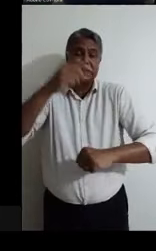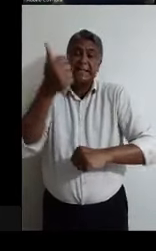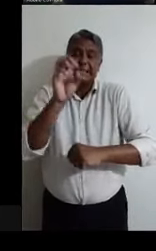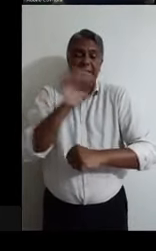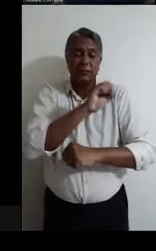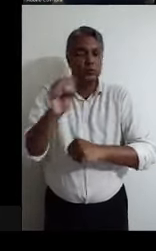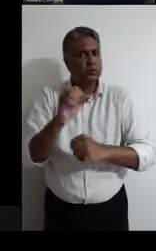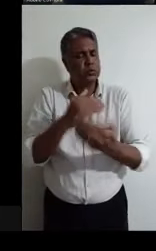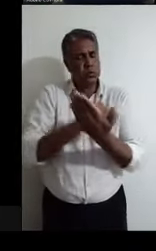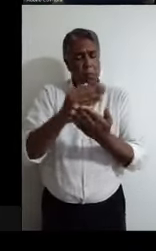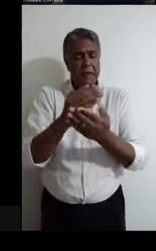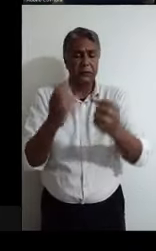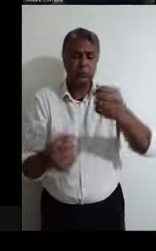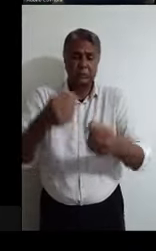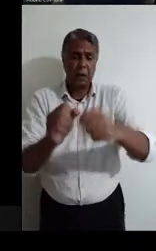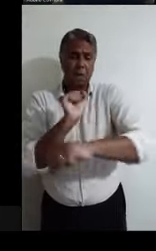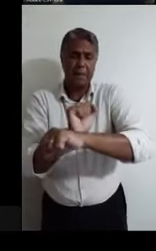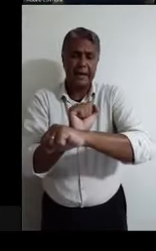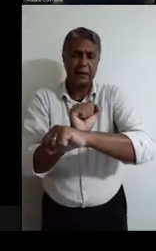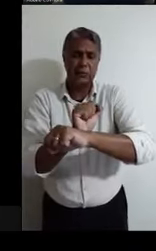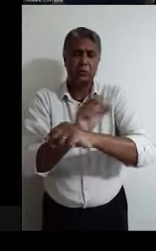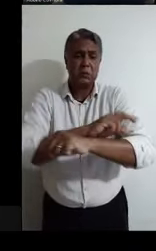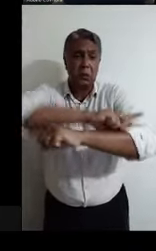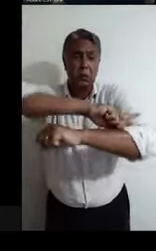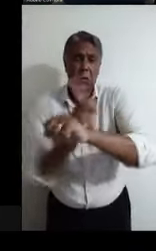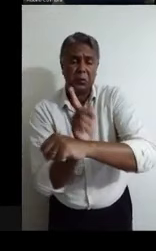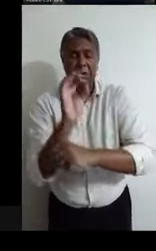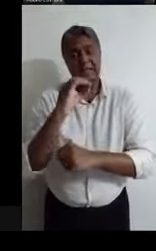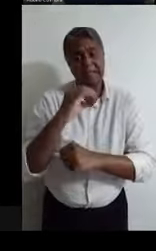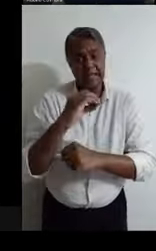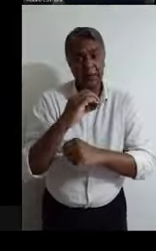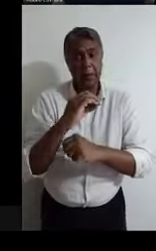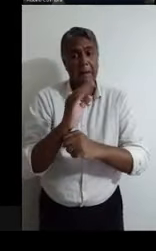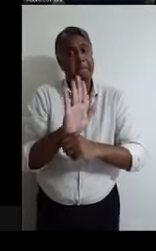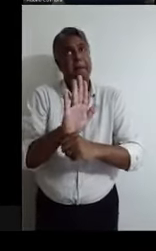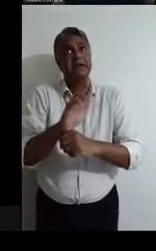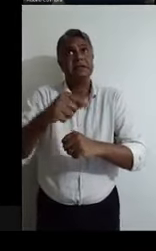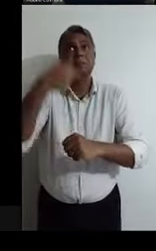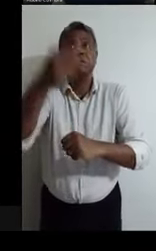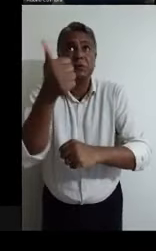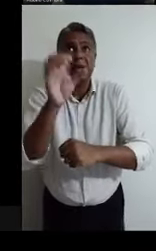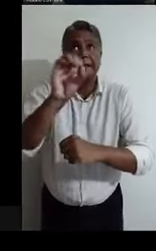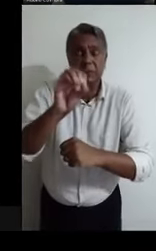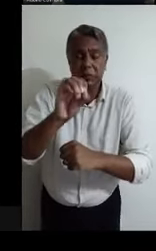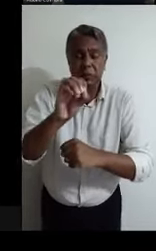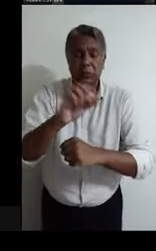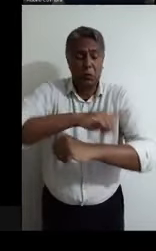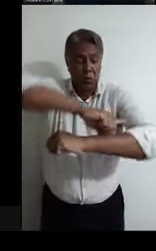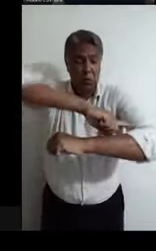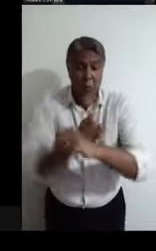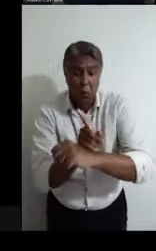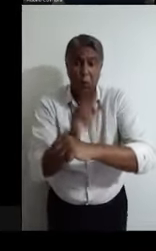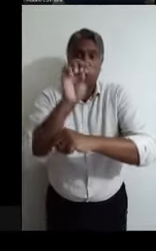está parado, então no tempo zero sua velocidade é zero. Passado 10 segundos, sua velocidade vale 80 km por